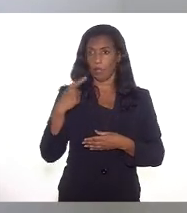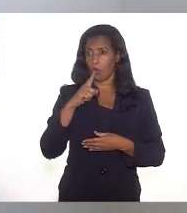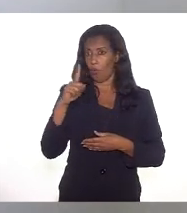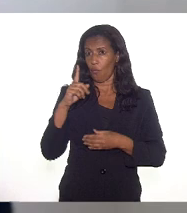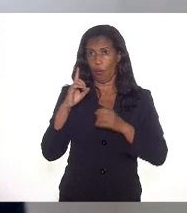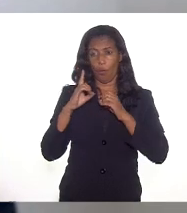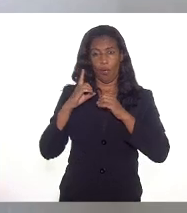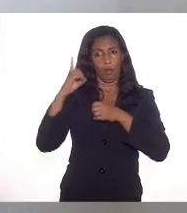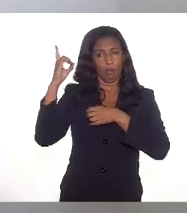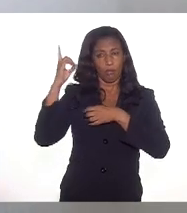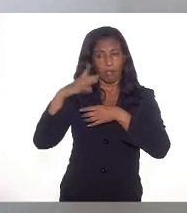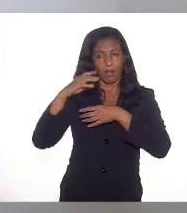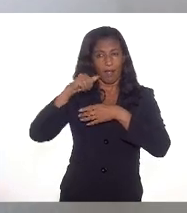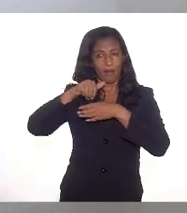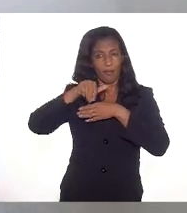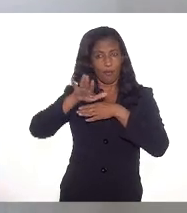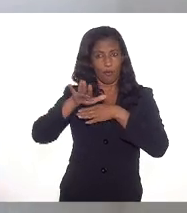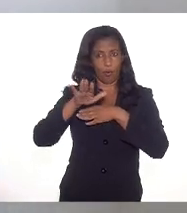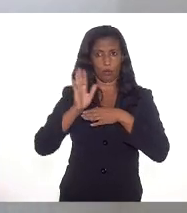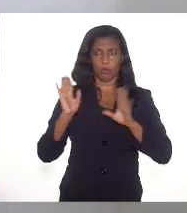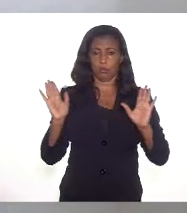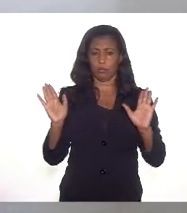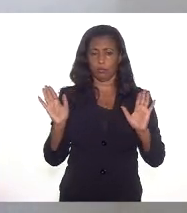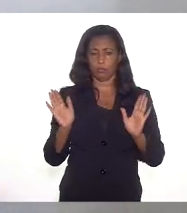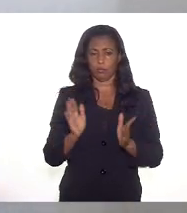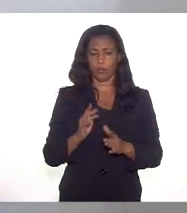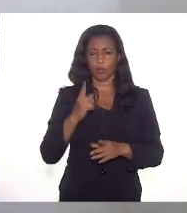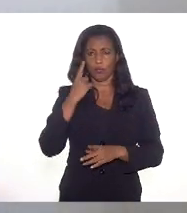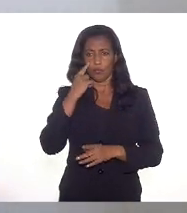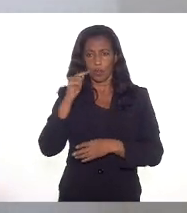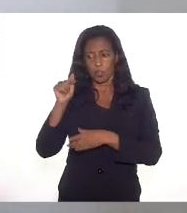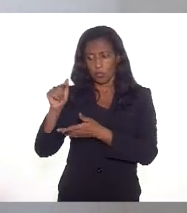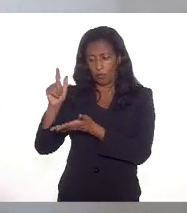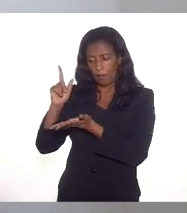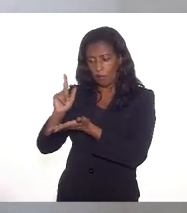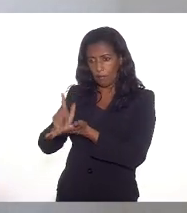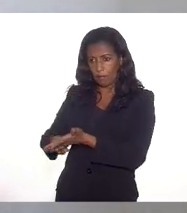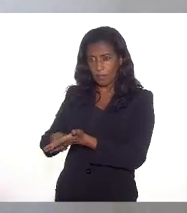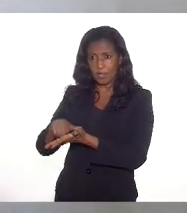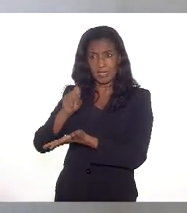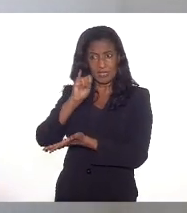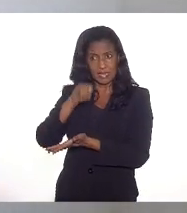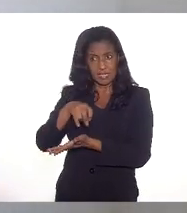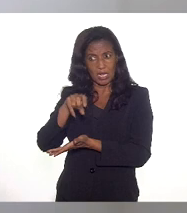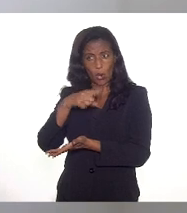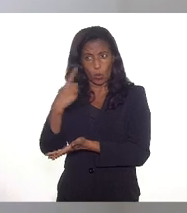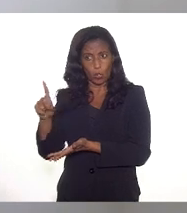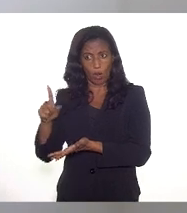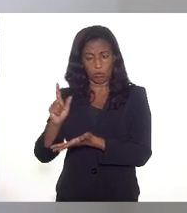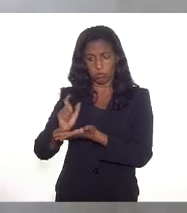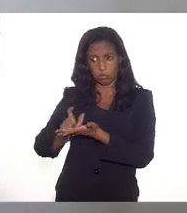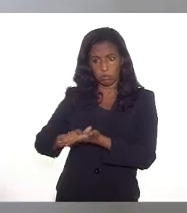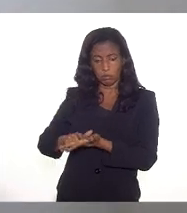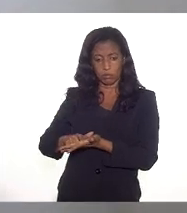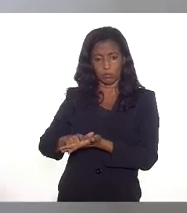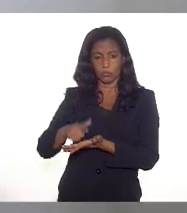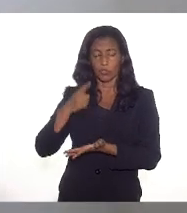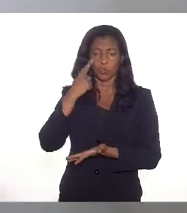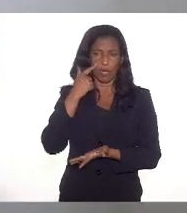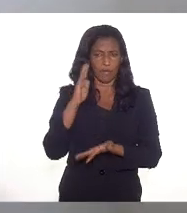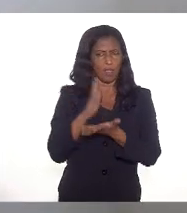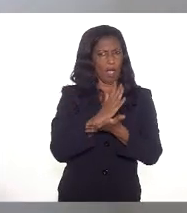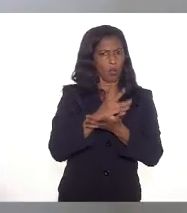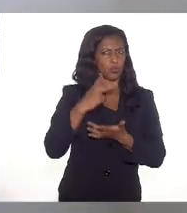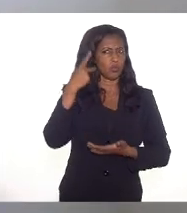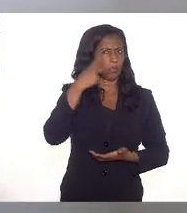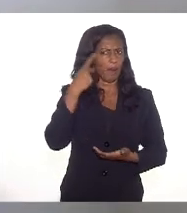porque uma vez encaminhado o voto por bancada, o sujeito só vai votar no terminal sim ou não. Já vi que tem vários parlamentares